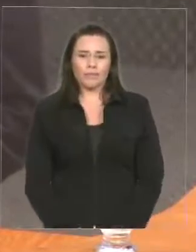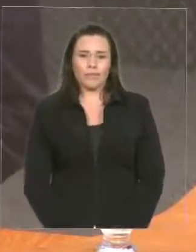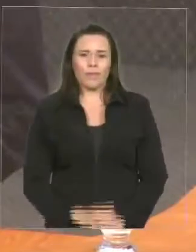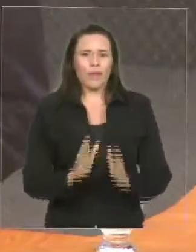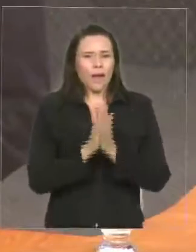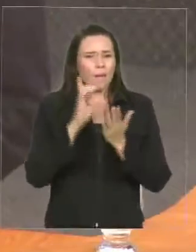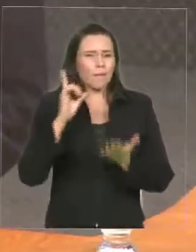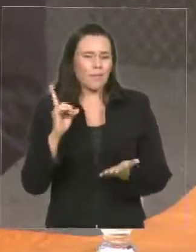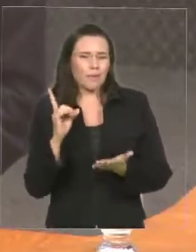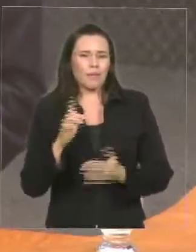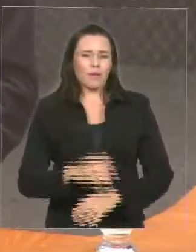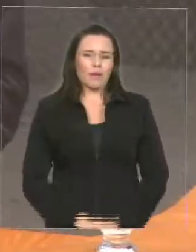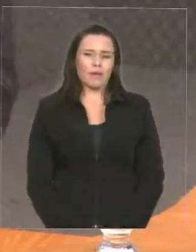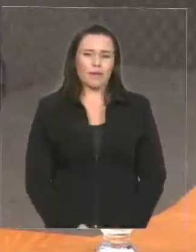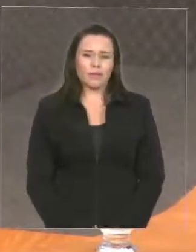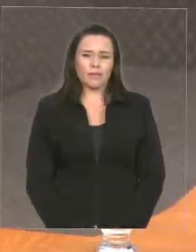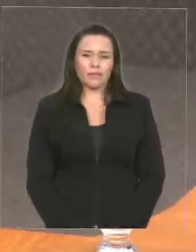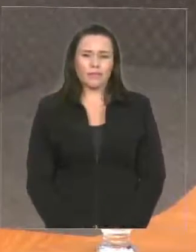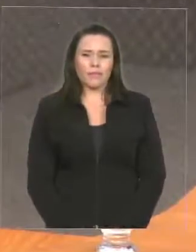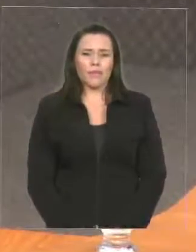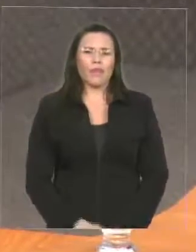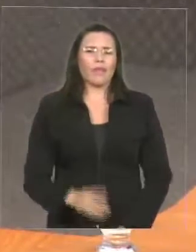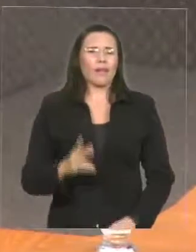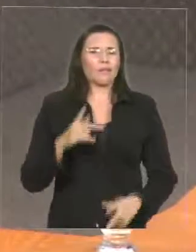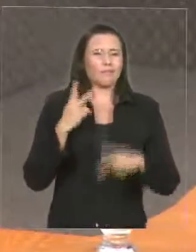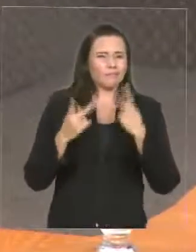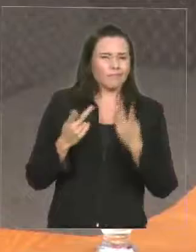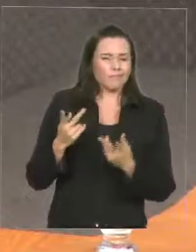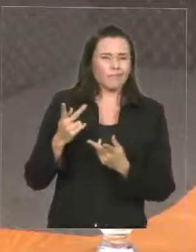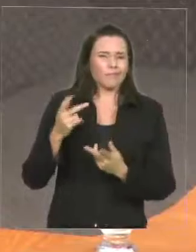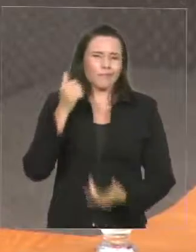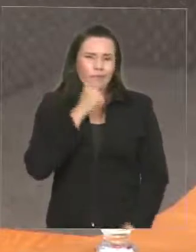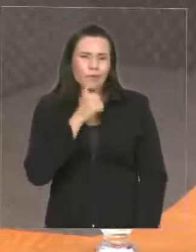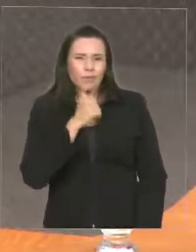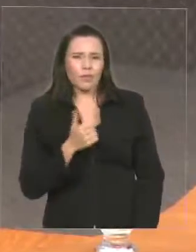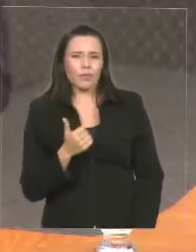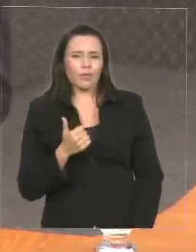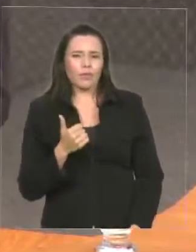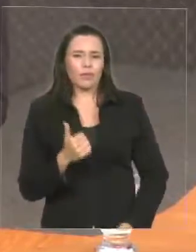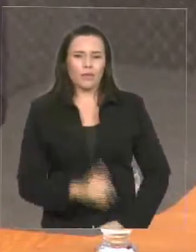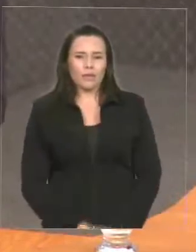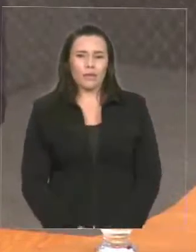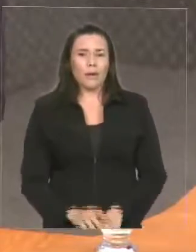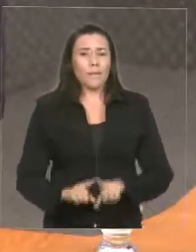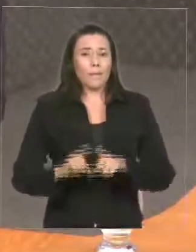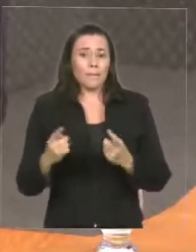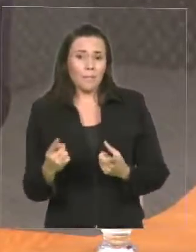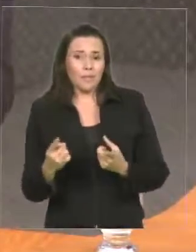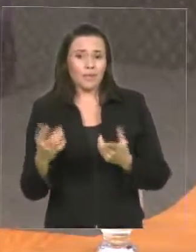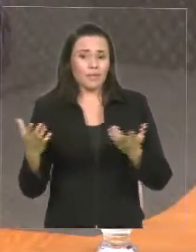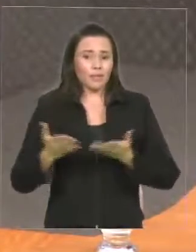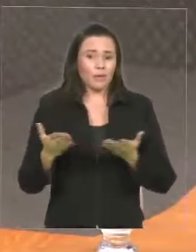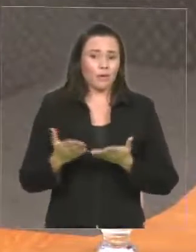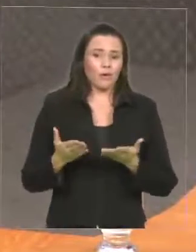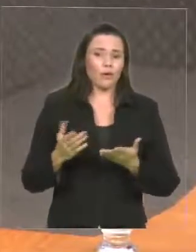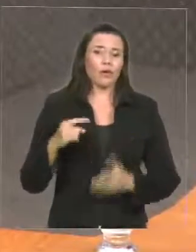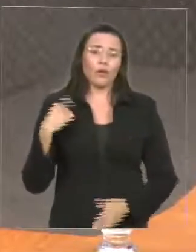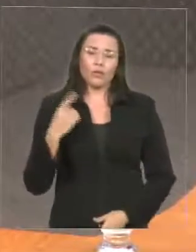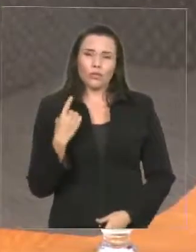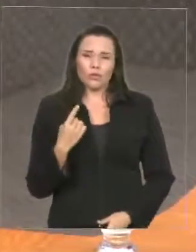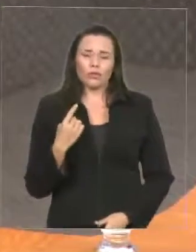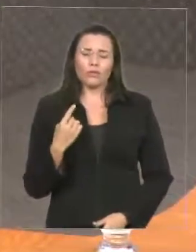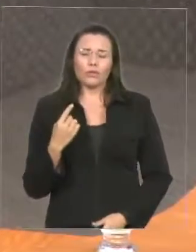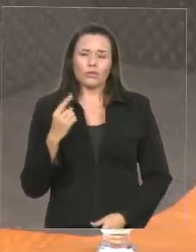mulher. Mas agora, com o relacionamento que nós tivemos de novas descobertas do Evangelho segundo